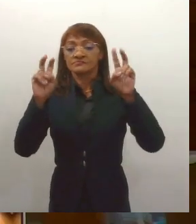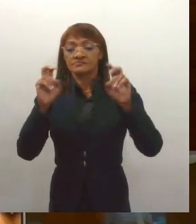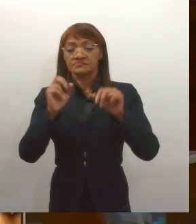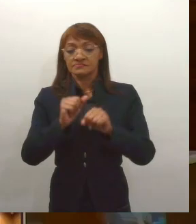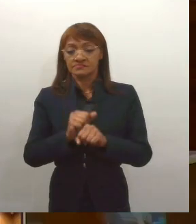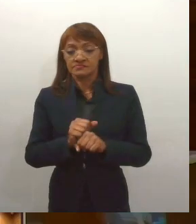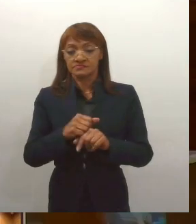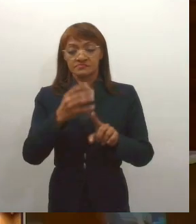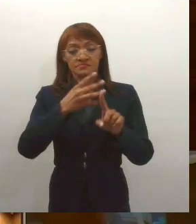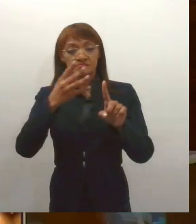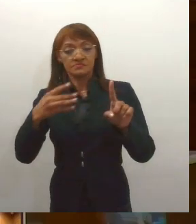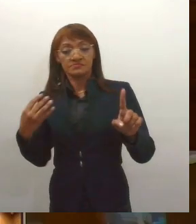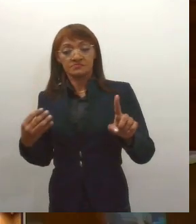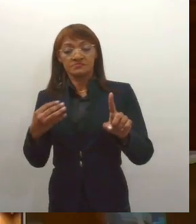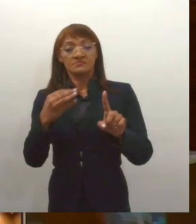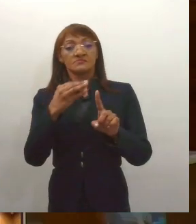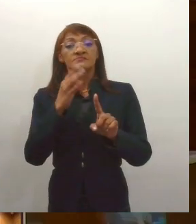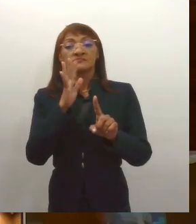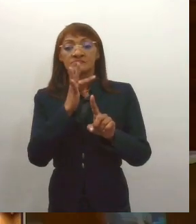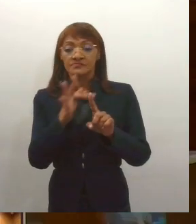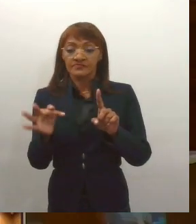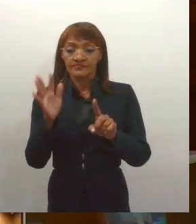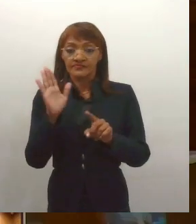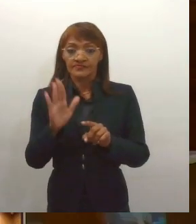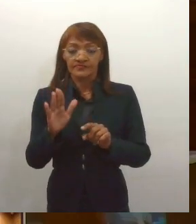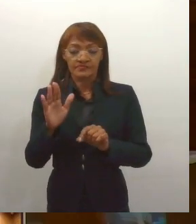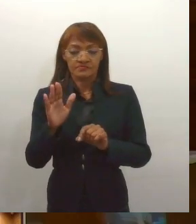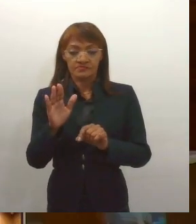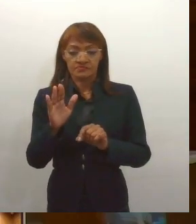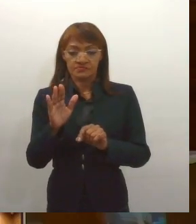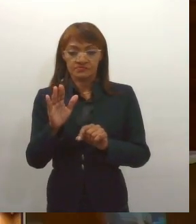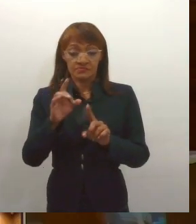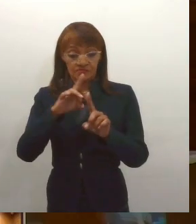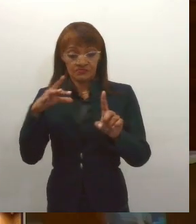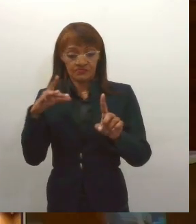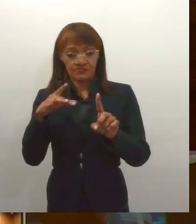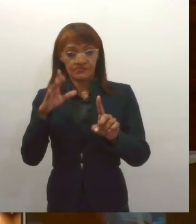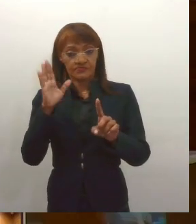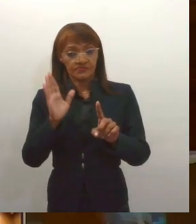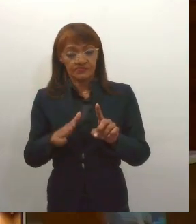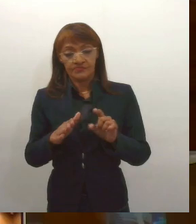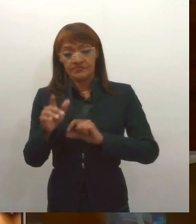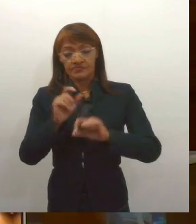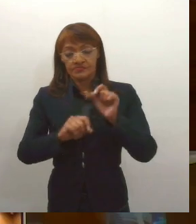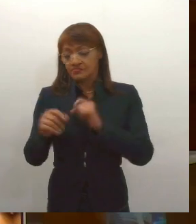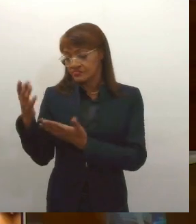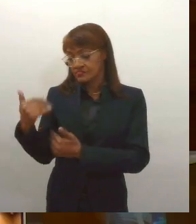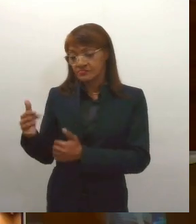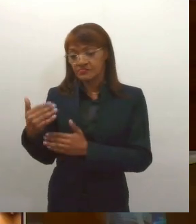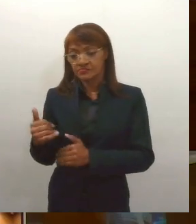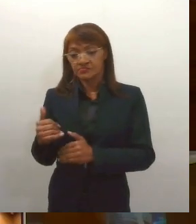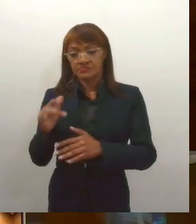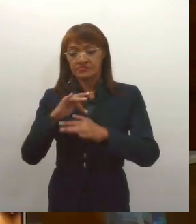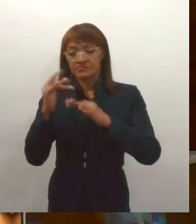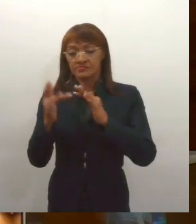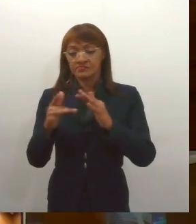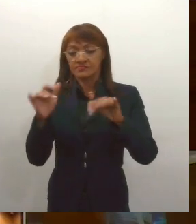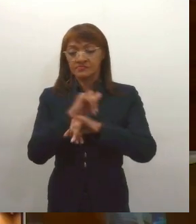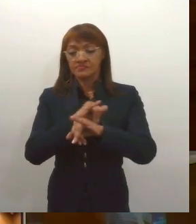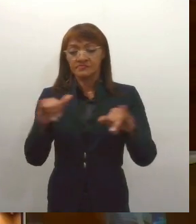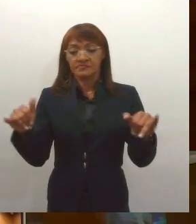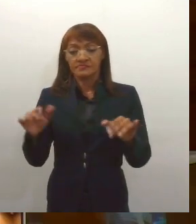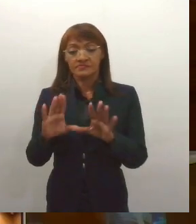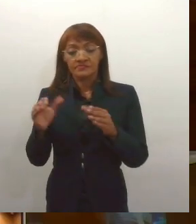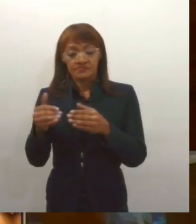eh jovens denunciaram que em redes sociais em grupos de WhatsApp eh alguns alunos da